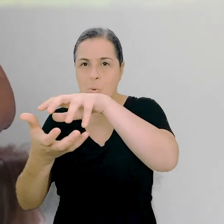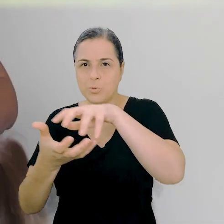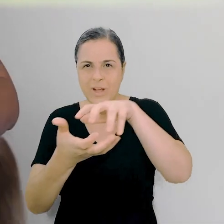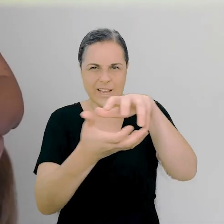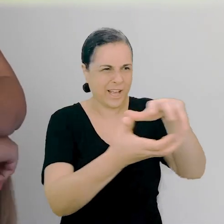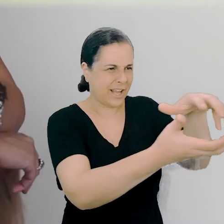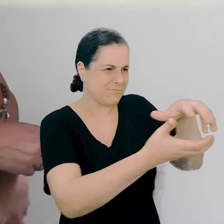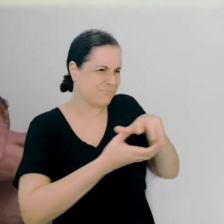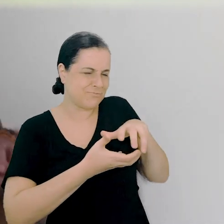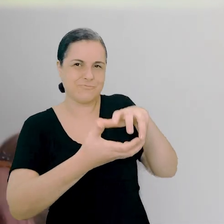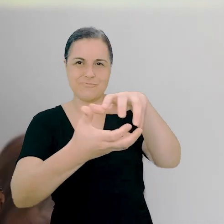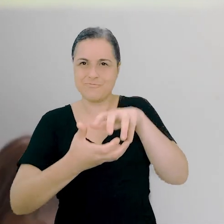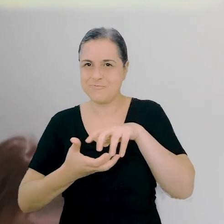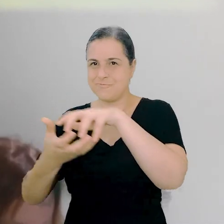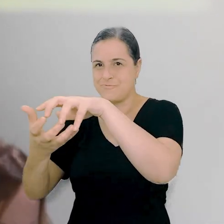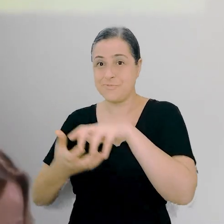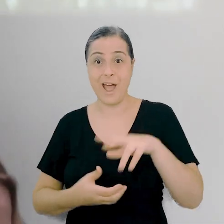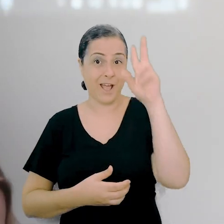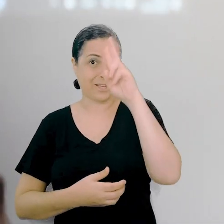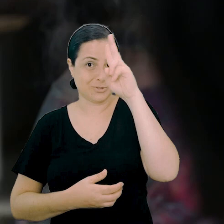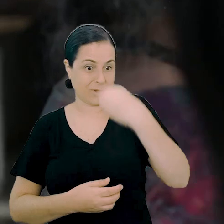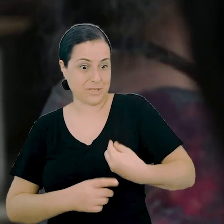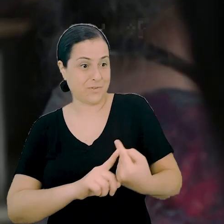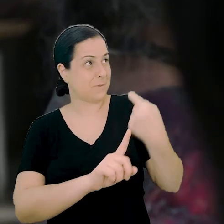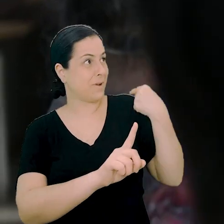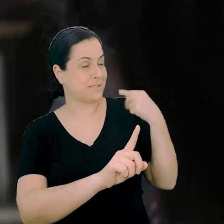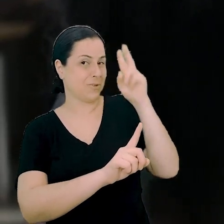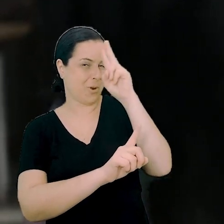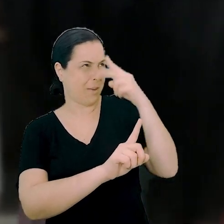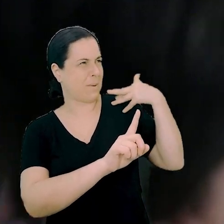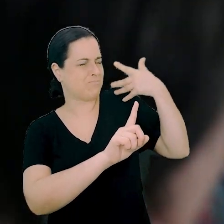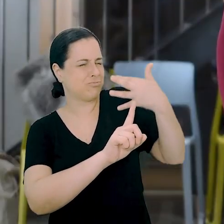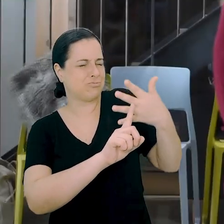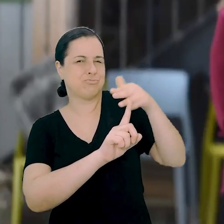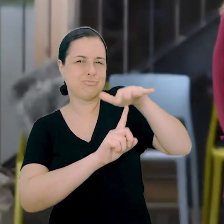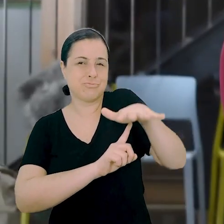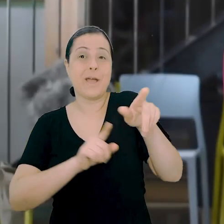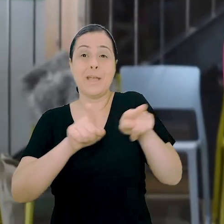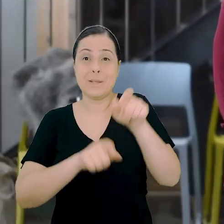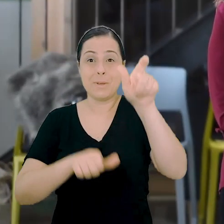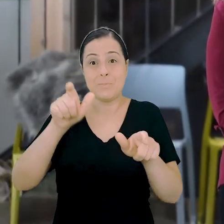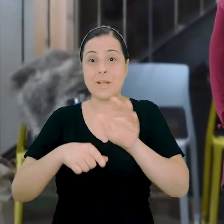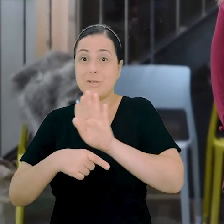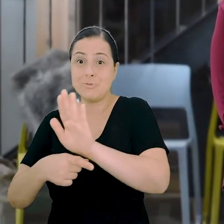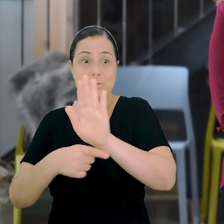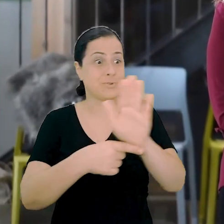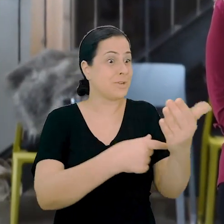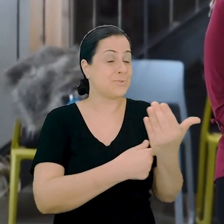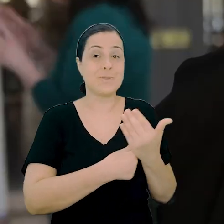para esse espaço, onde elas revisitam a sua história e têm a chance de, com a ajuda de outras